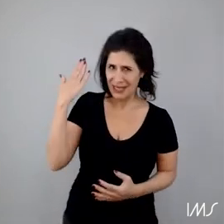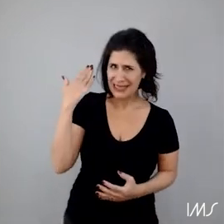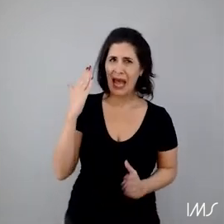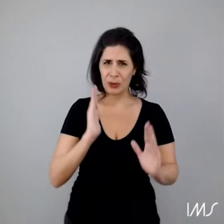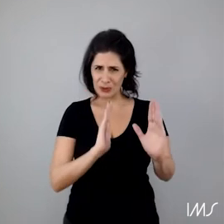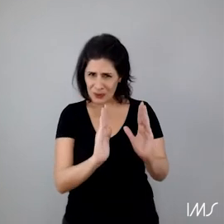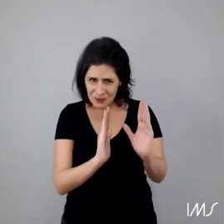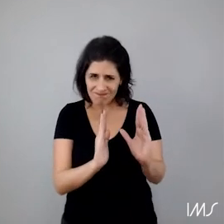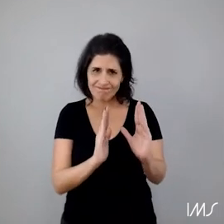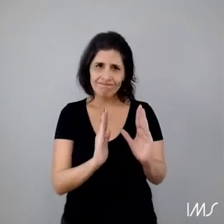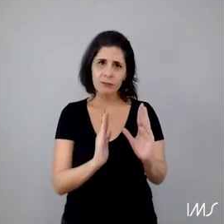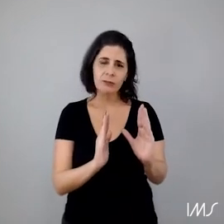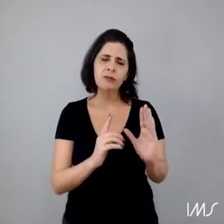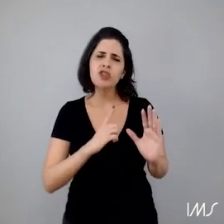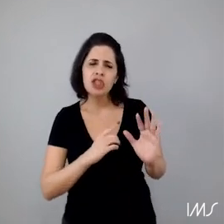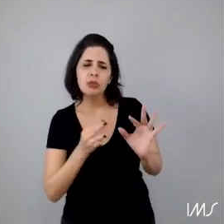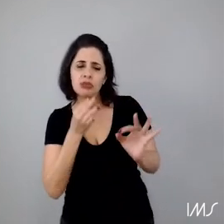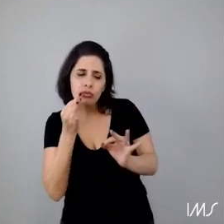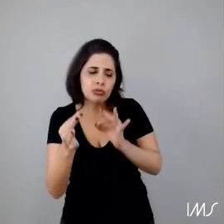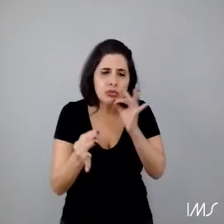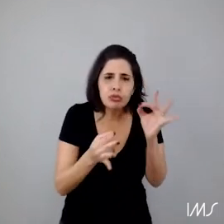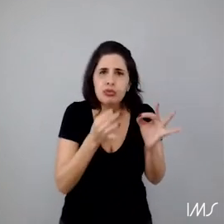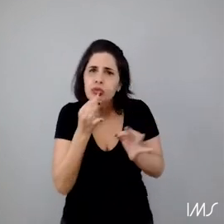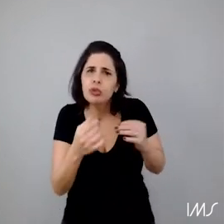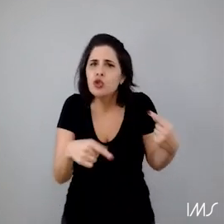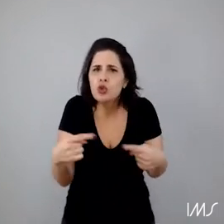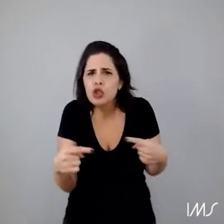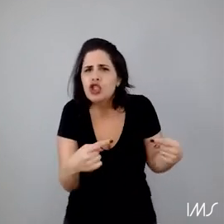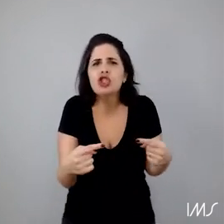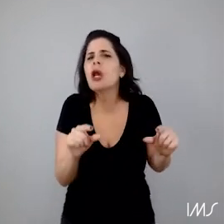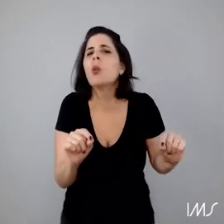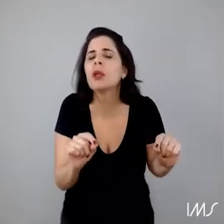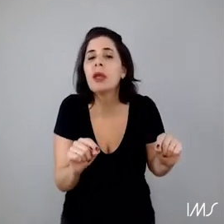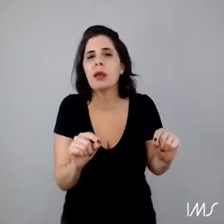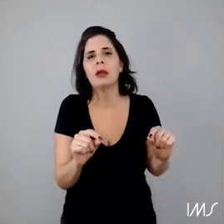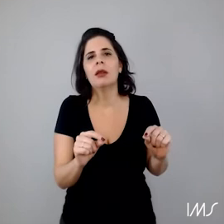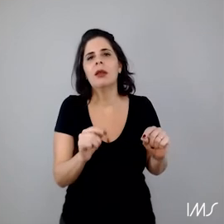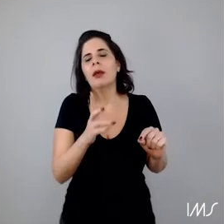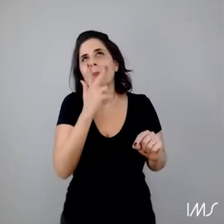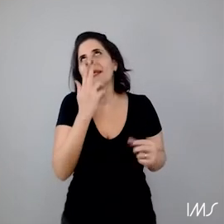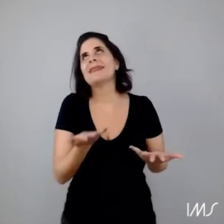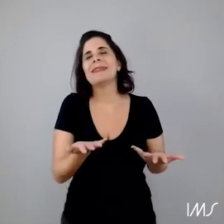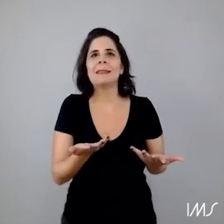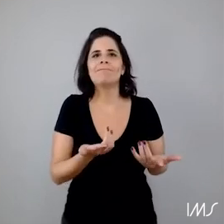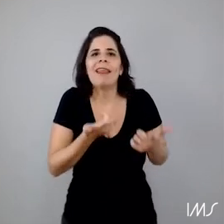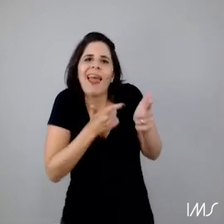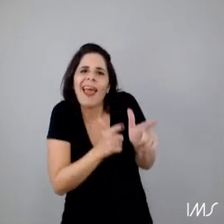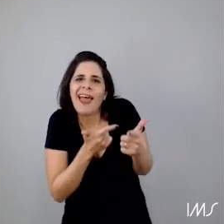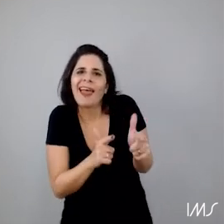espécie de uma gozação em termos de América Latina, mas o profundo